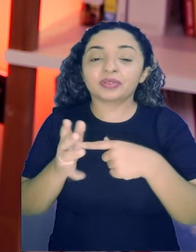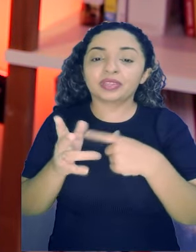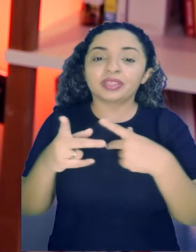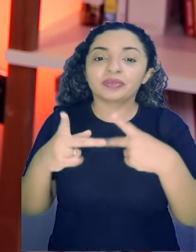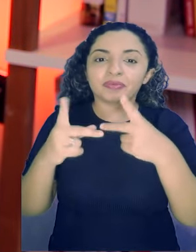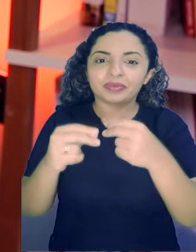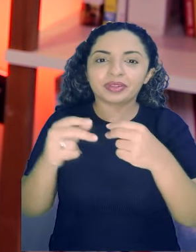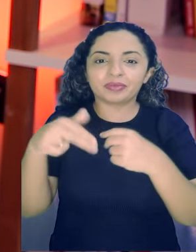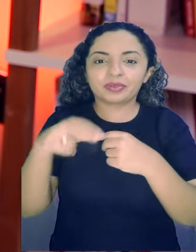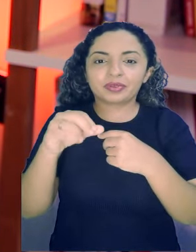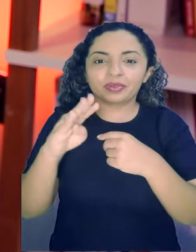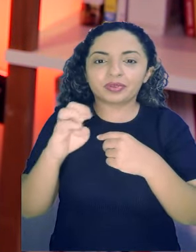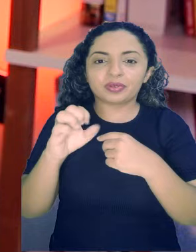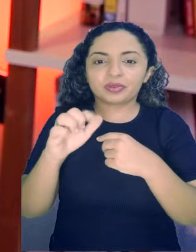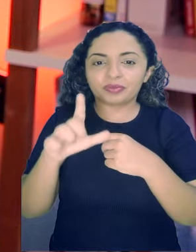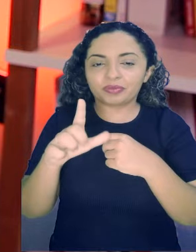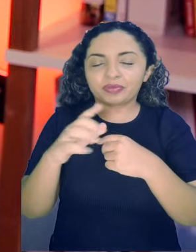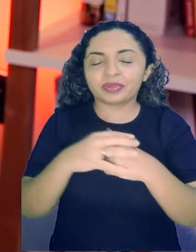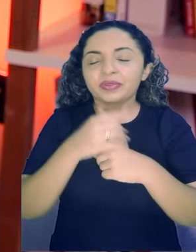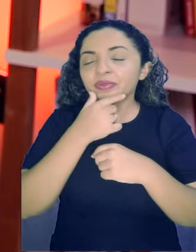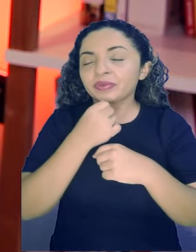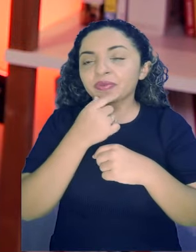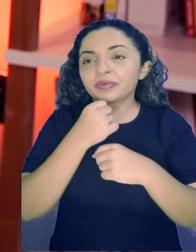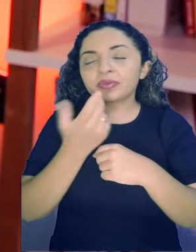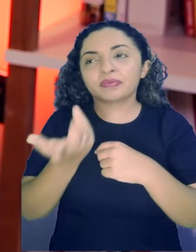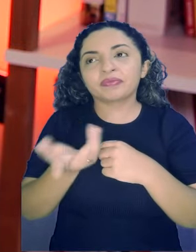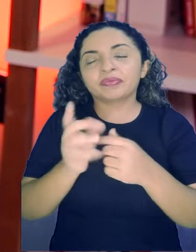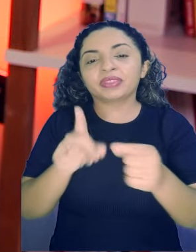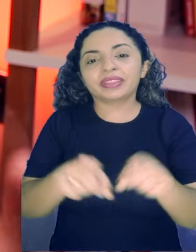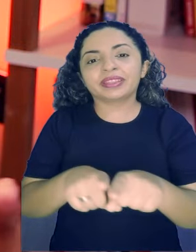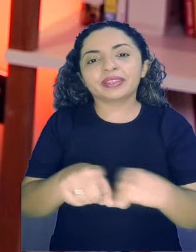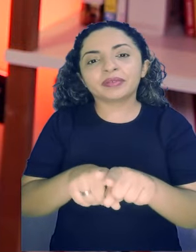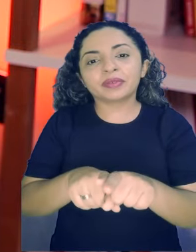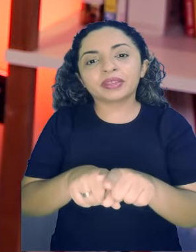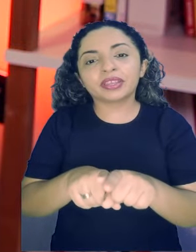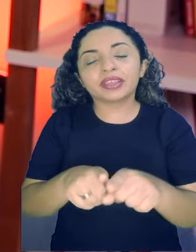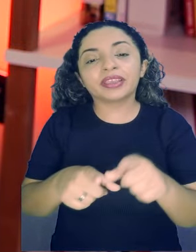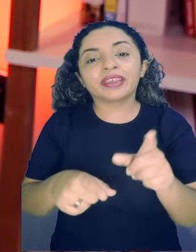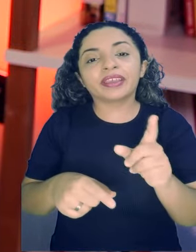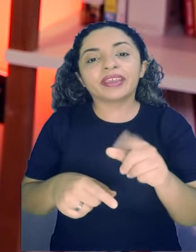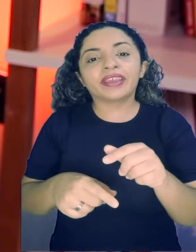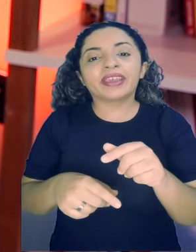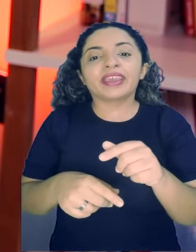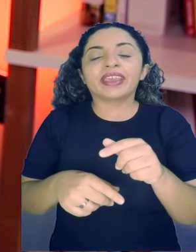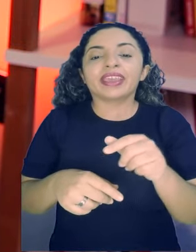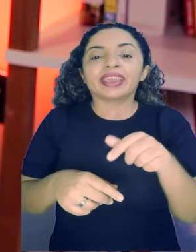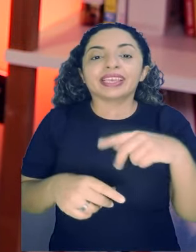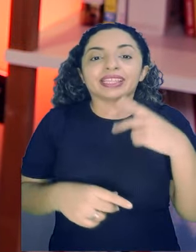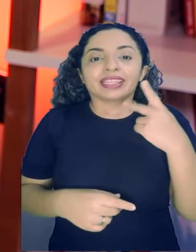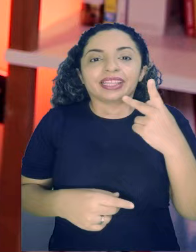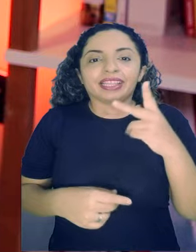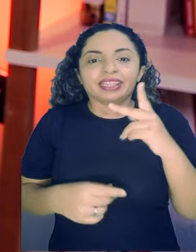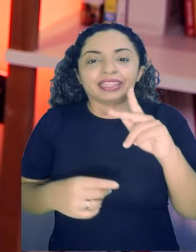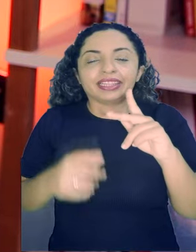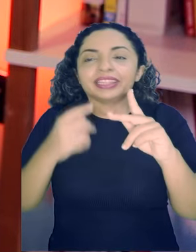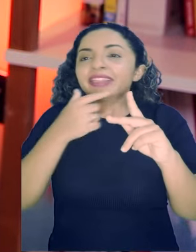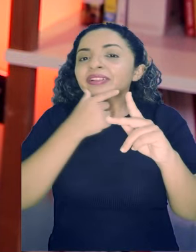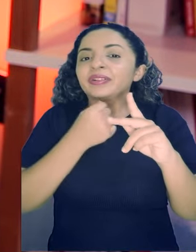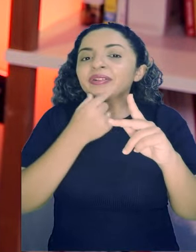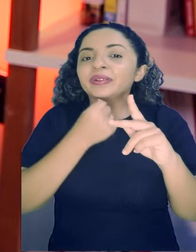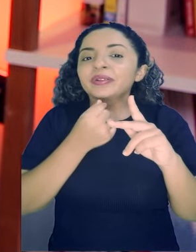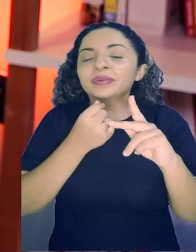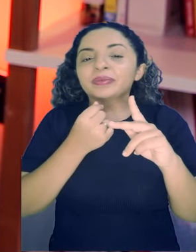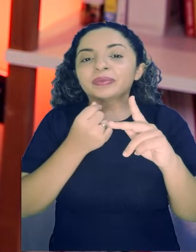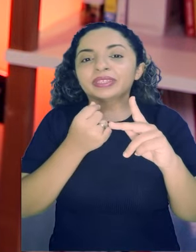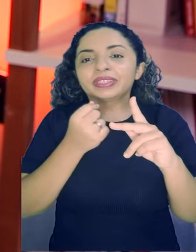vencedor do Prêmio Nobel, John Fosse. Também até que fazer um comentário sobre as casas de apostas, né? O John Fosse